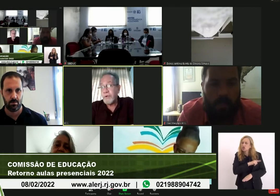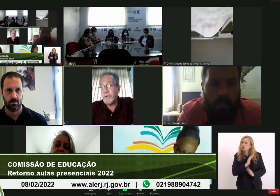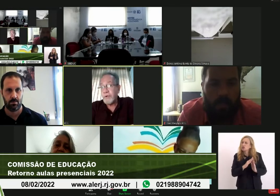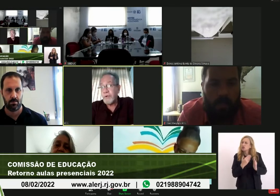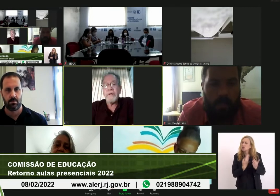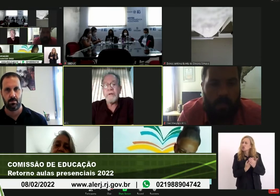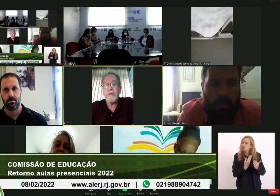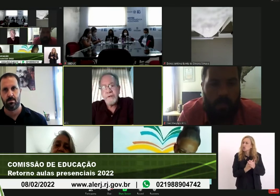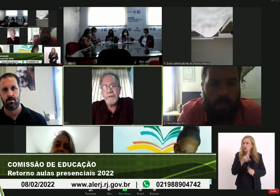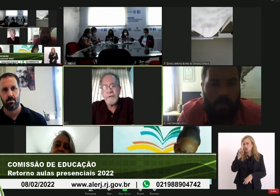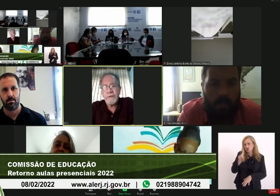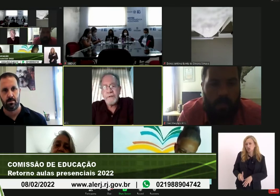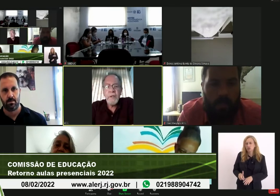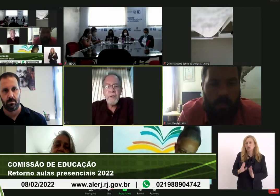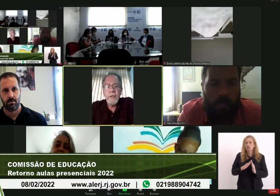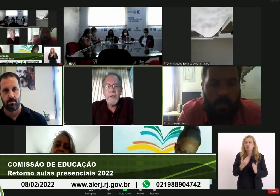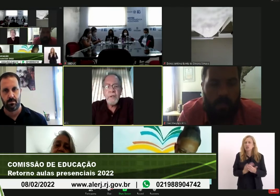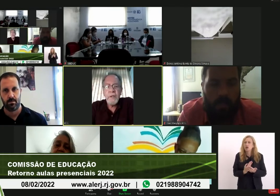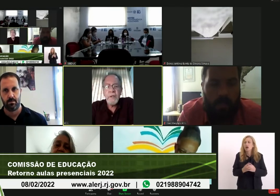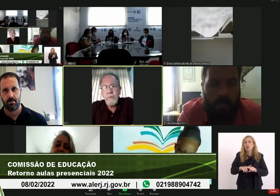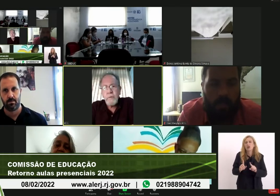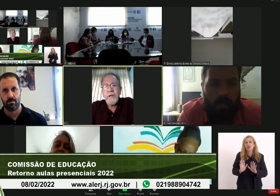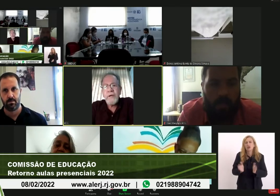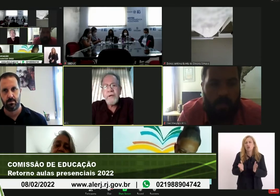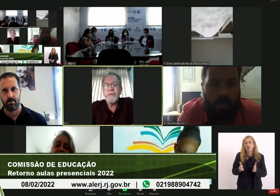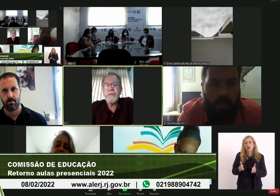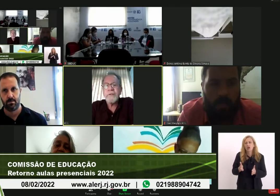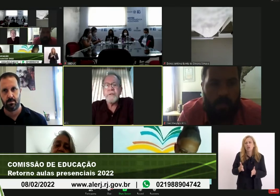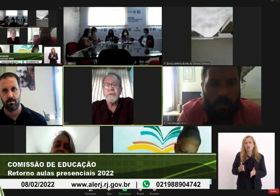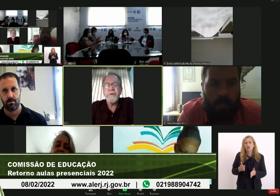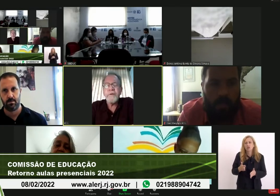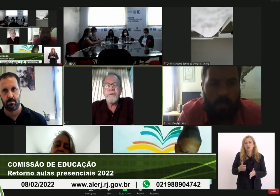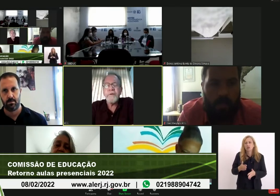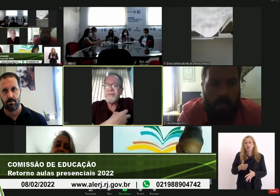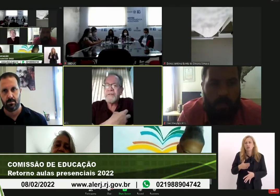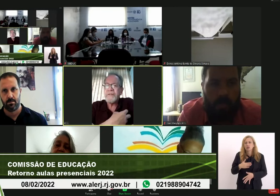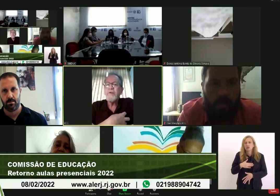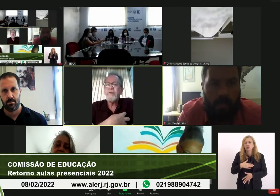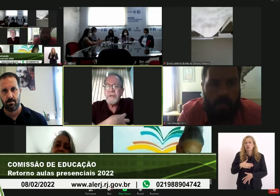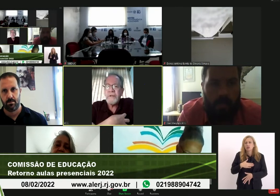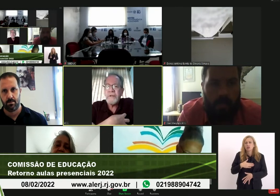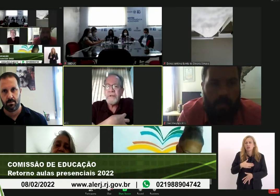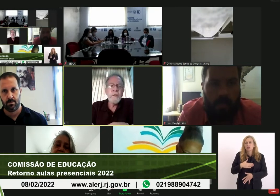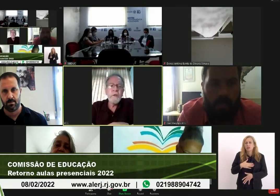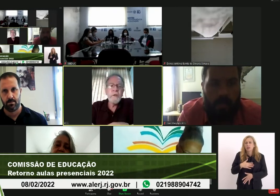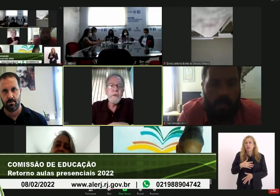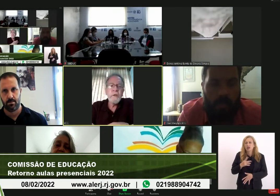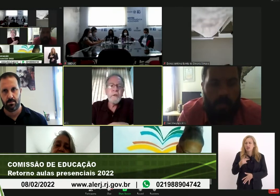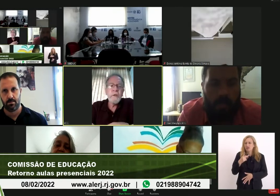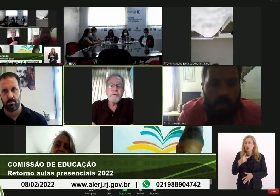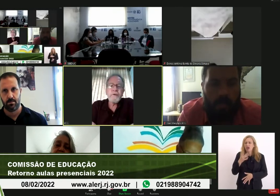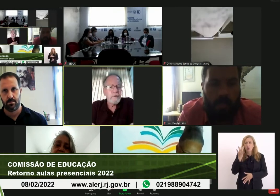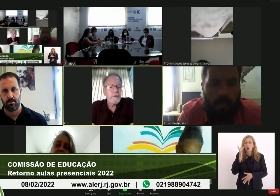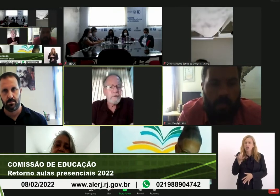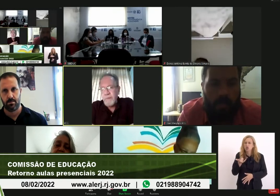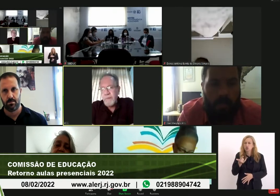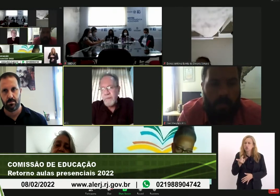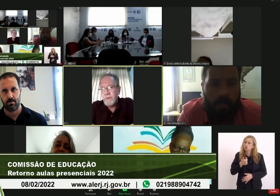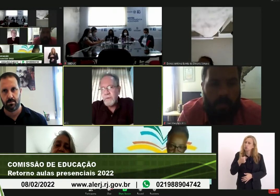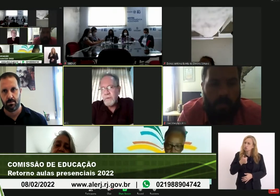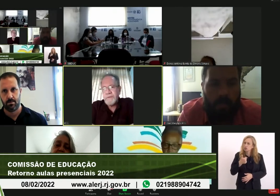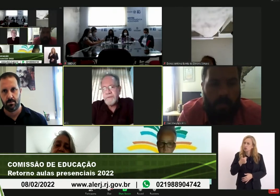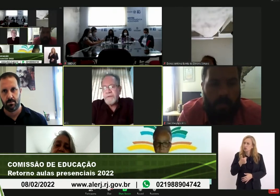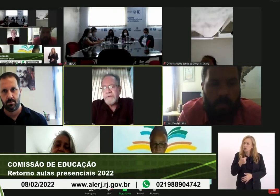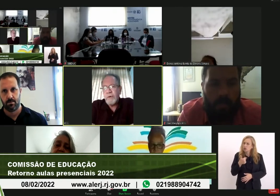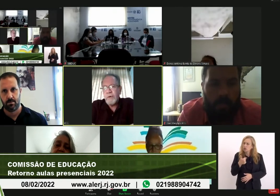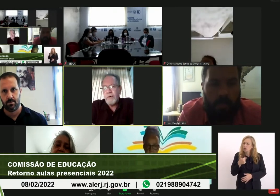as direções das escolas. Agora, eu gostaria de afirmar uma posição muito minha. Eu acho que, em primeiro lugar, na